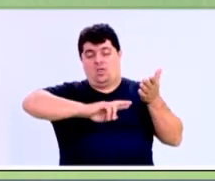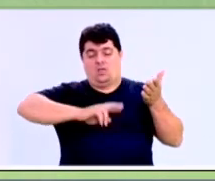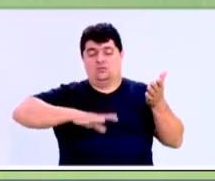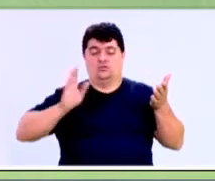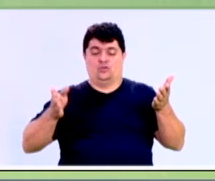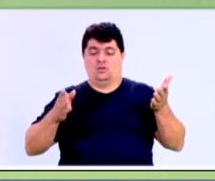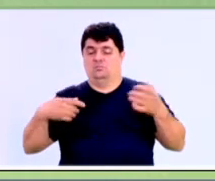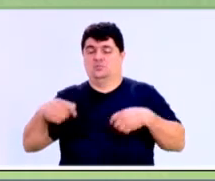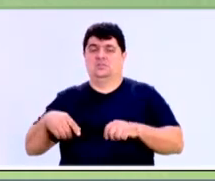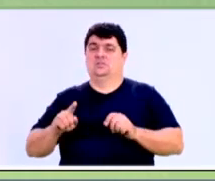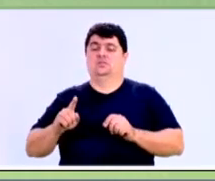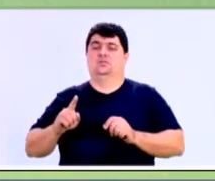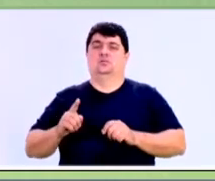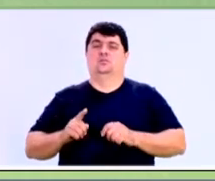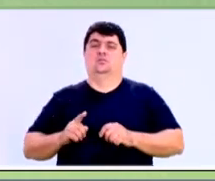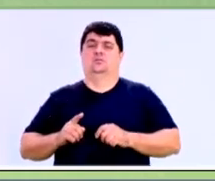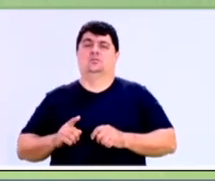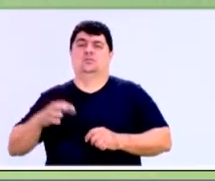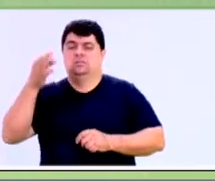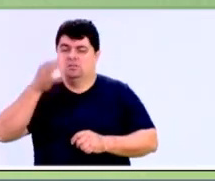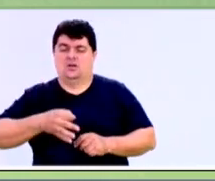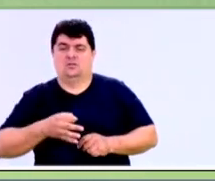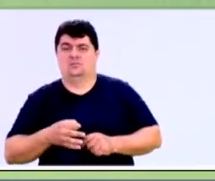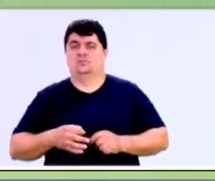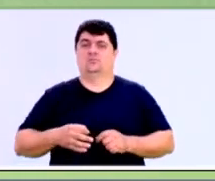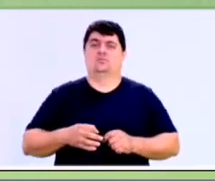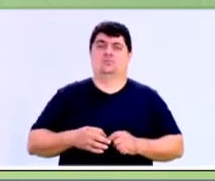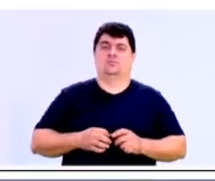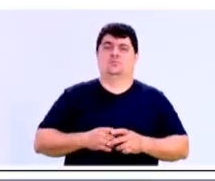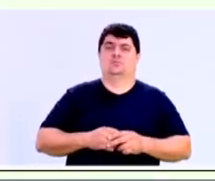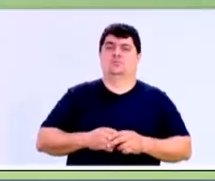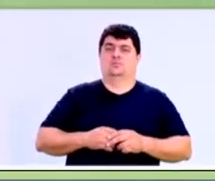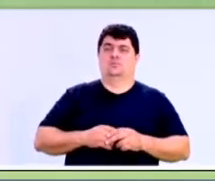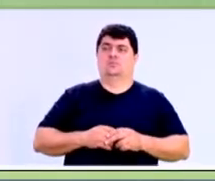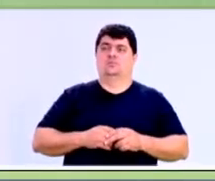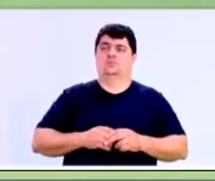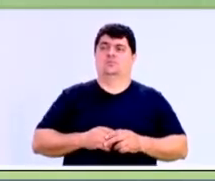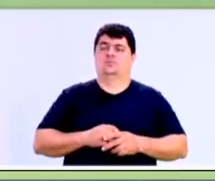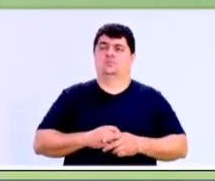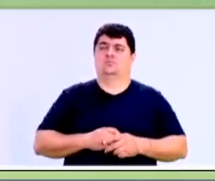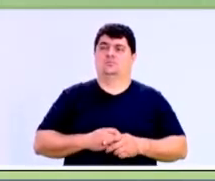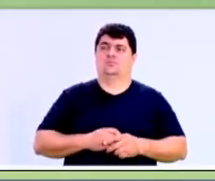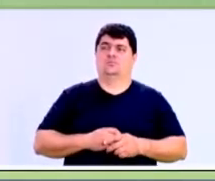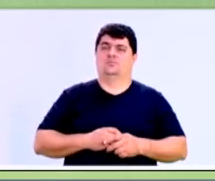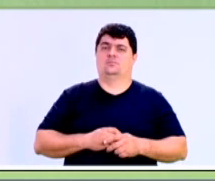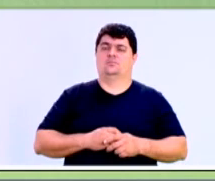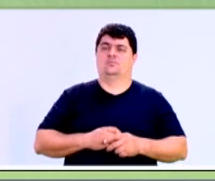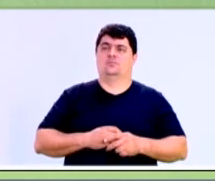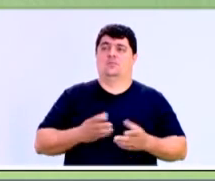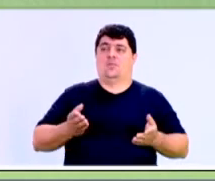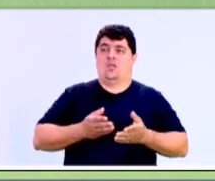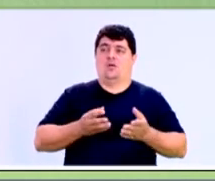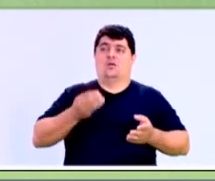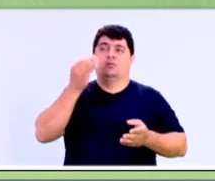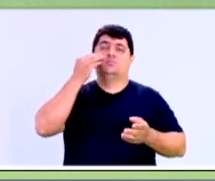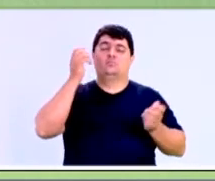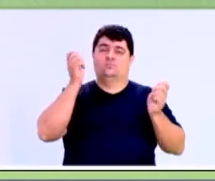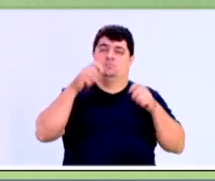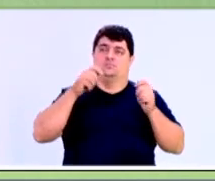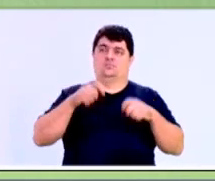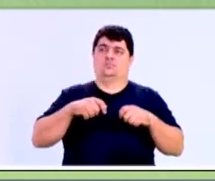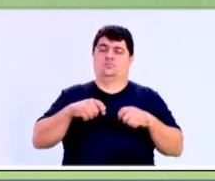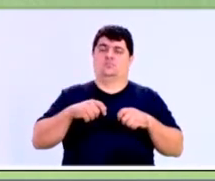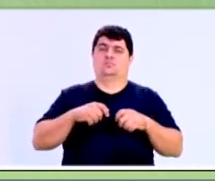usar a estimativa perfeitamente, pode ser usado e chega num valor mais exato. Correto? Agora sim eu posso calcular o